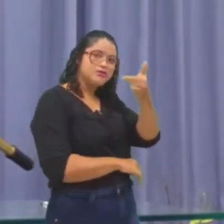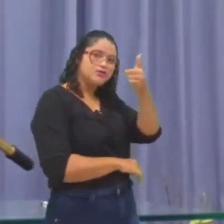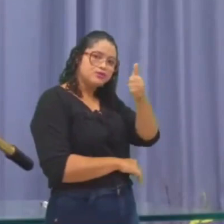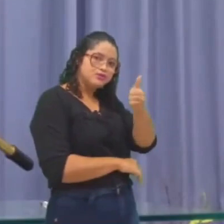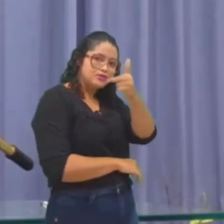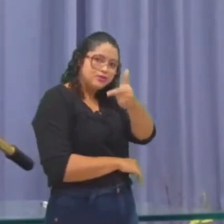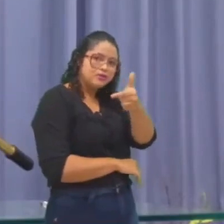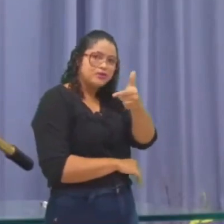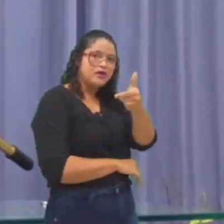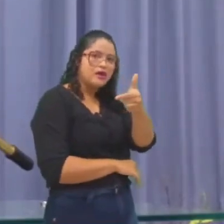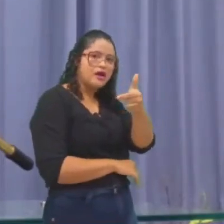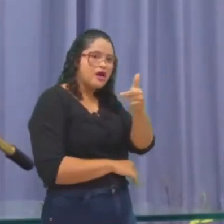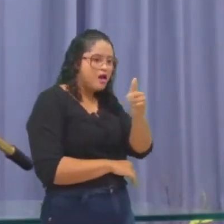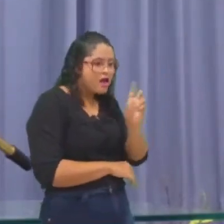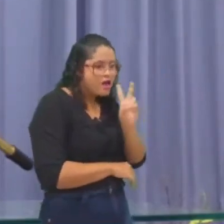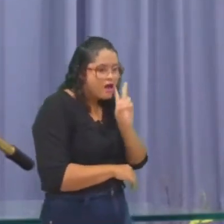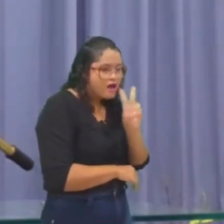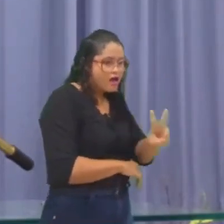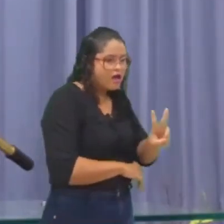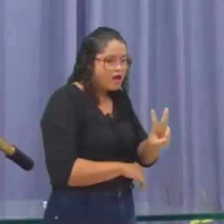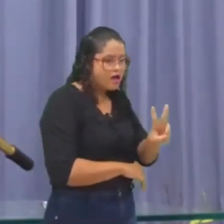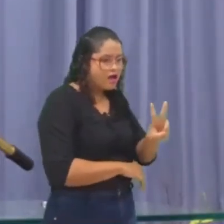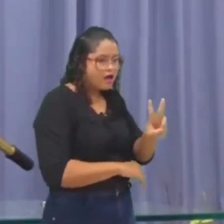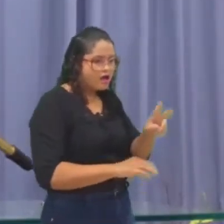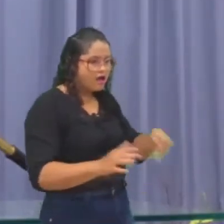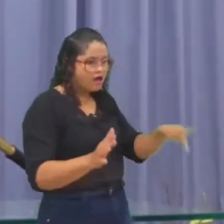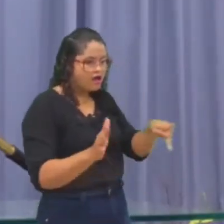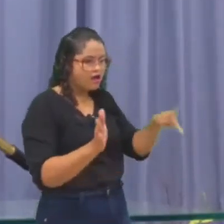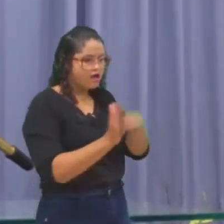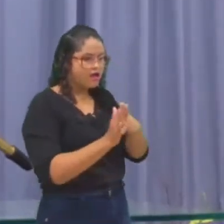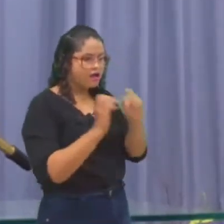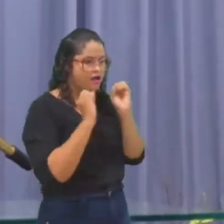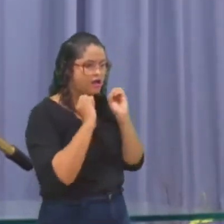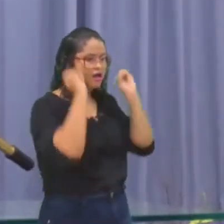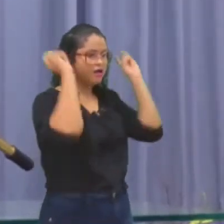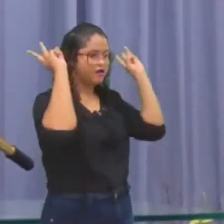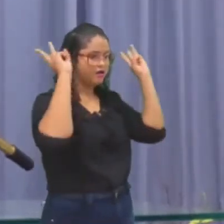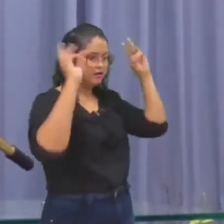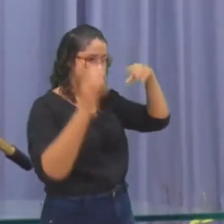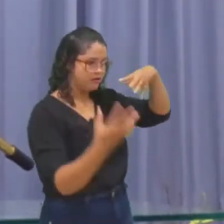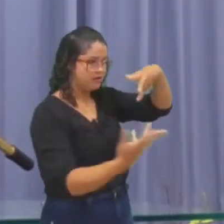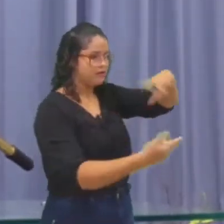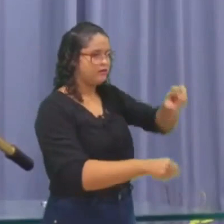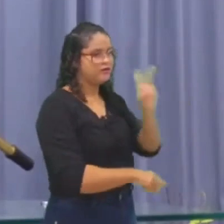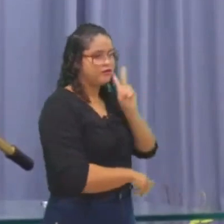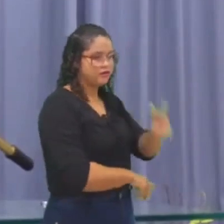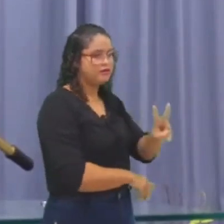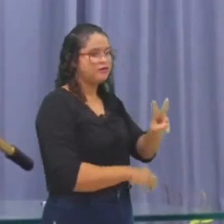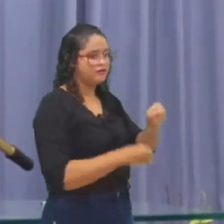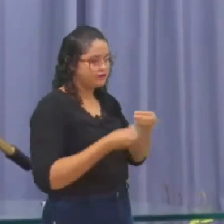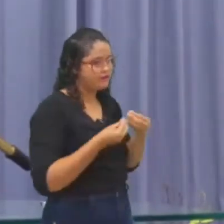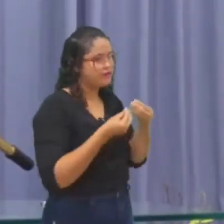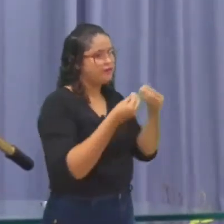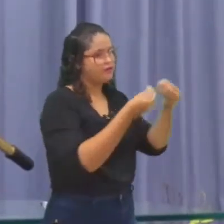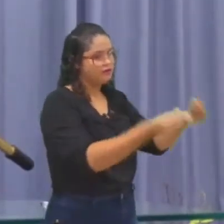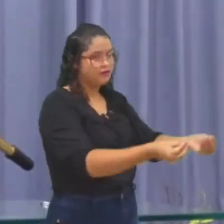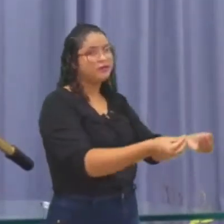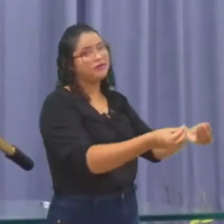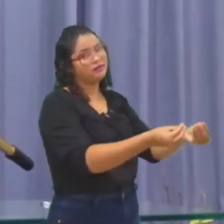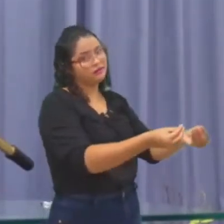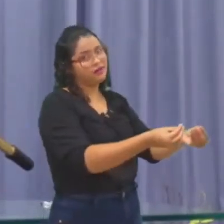fazendo promessa a Moisés acerca da terra que ele havia prometido